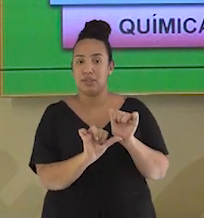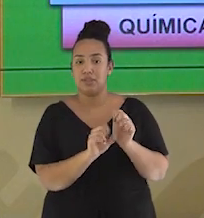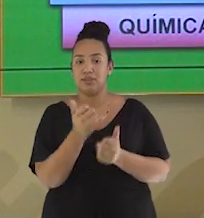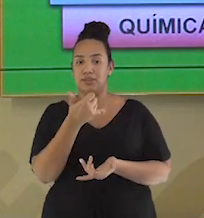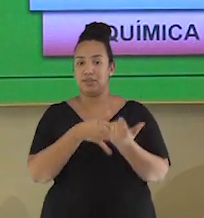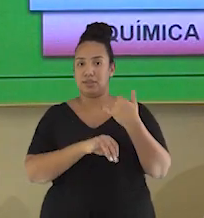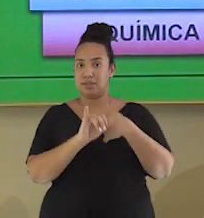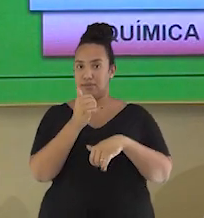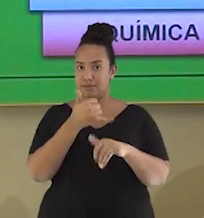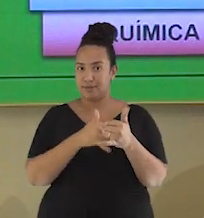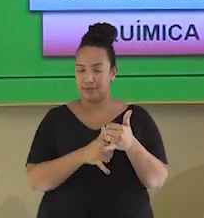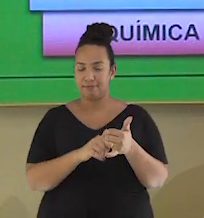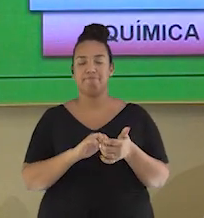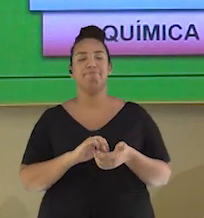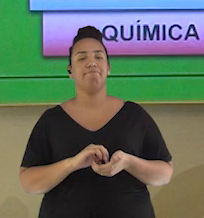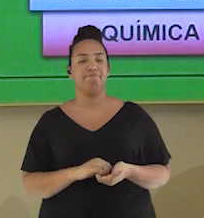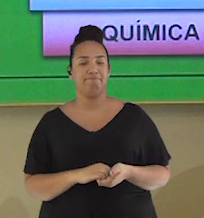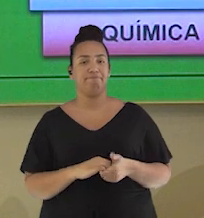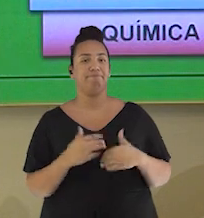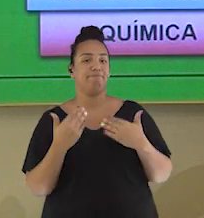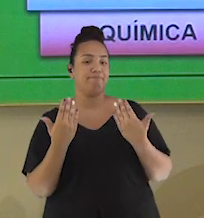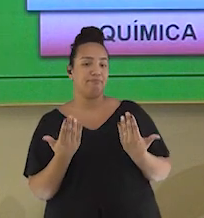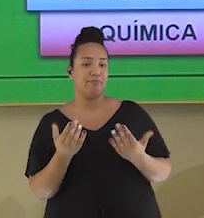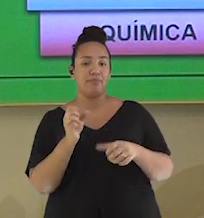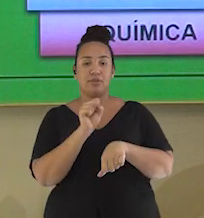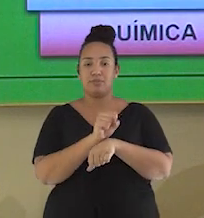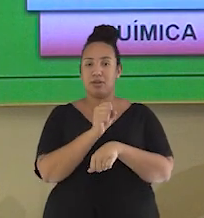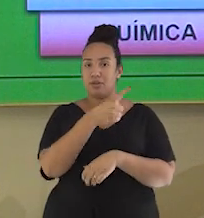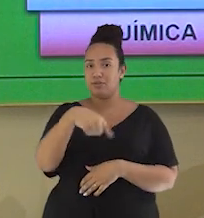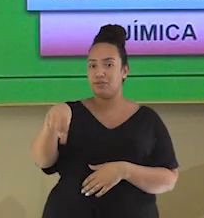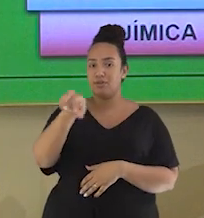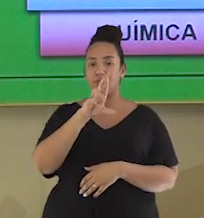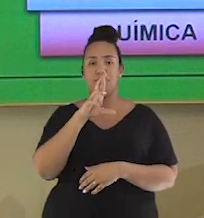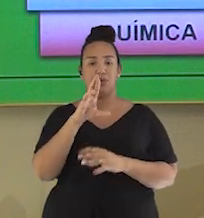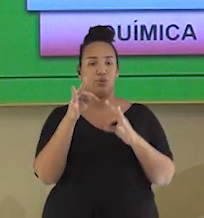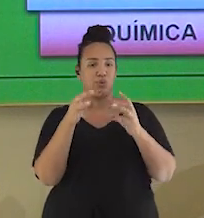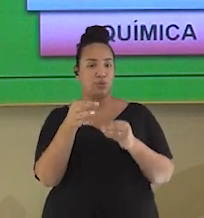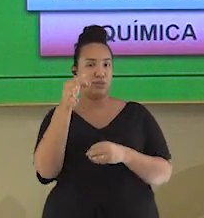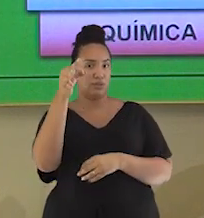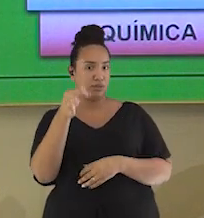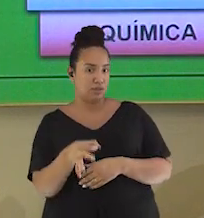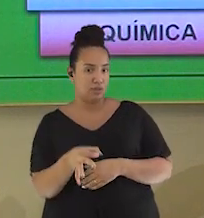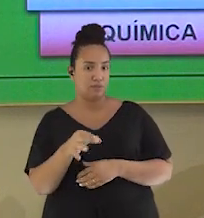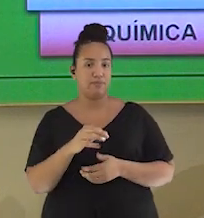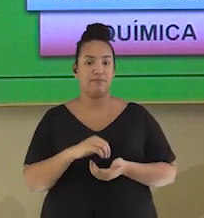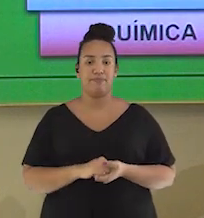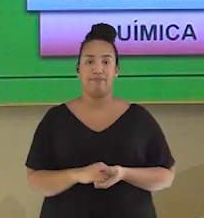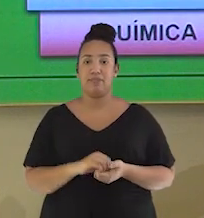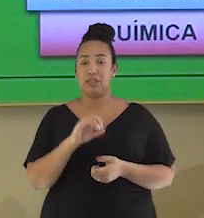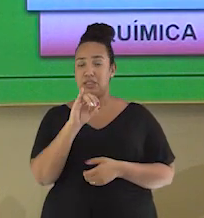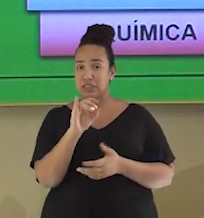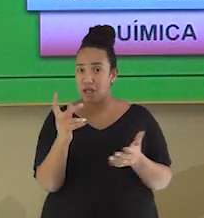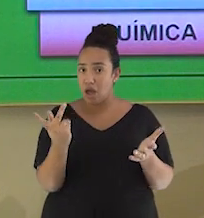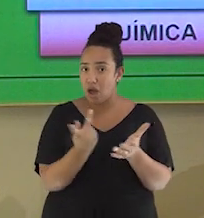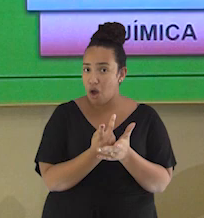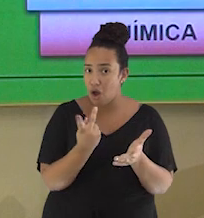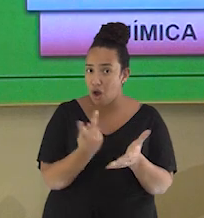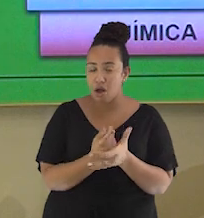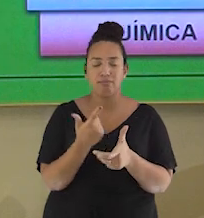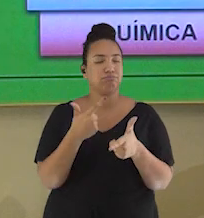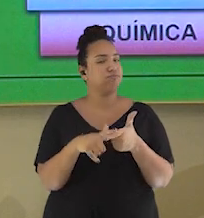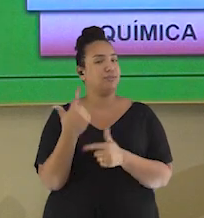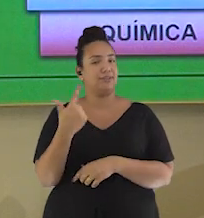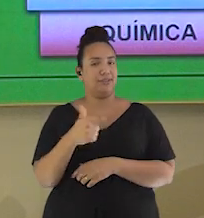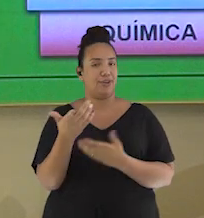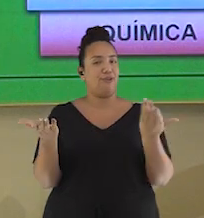química. Corrigido? Espero que tenham acertado todas. E se você errou, não tem problema, porque aprendeu